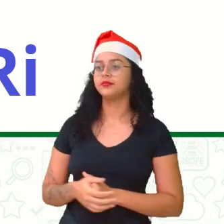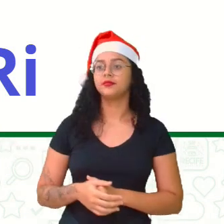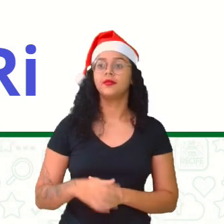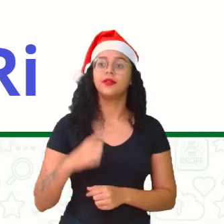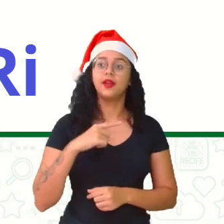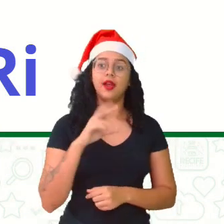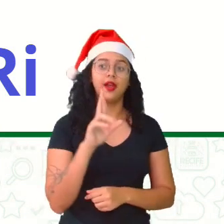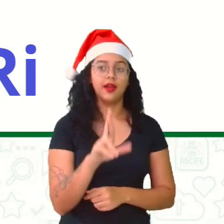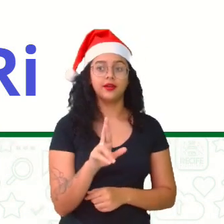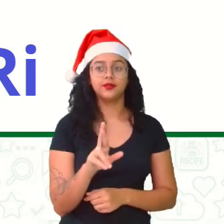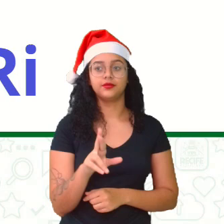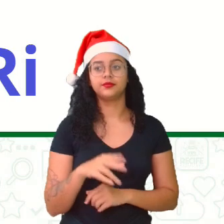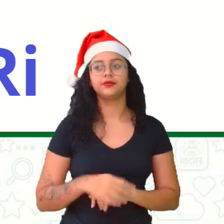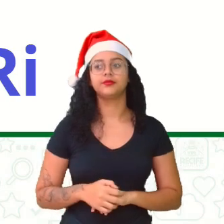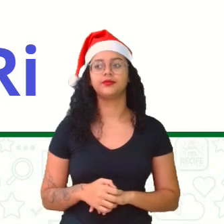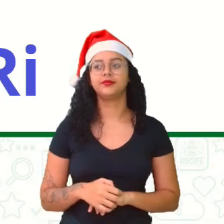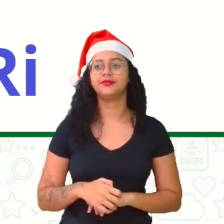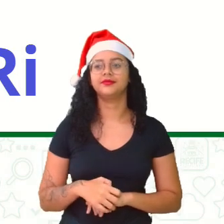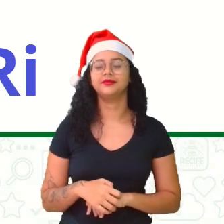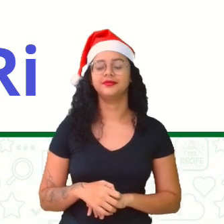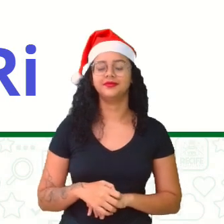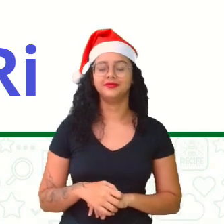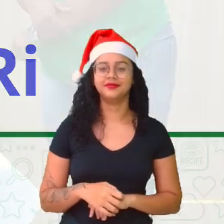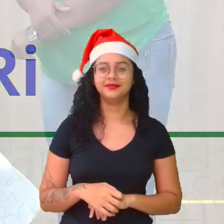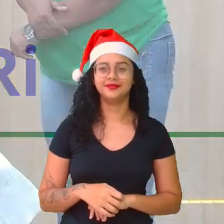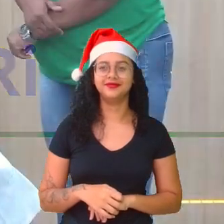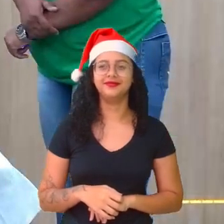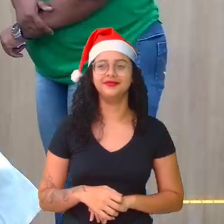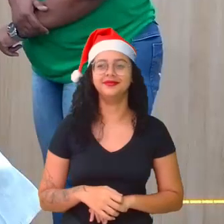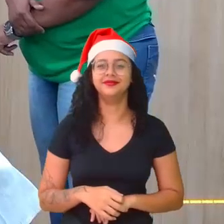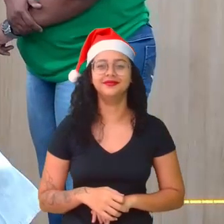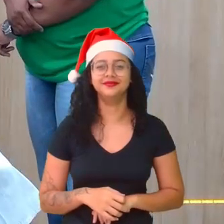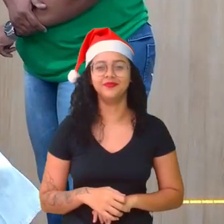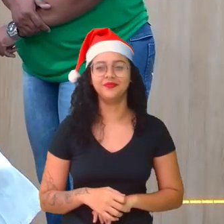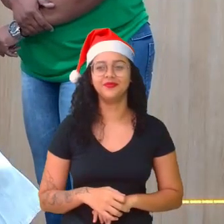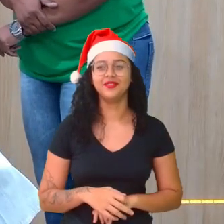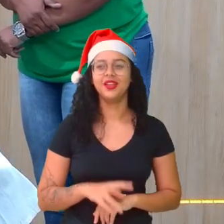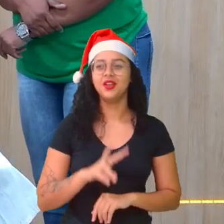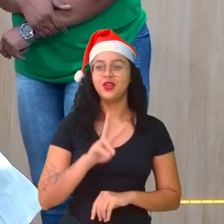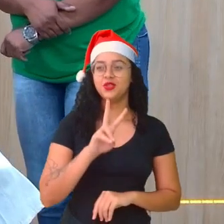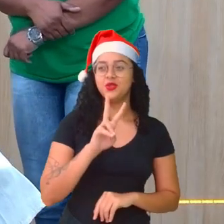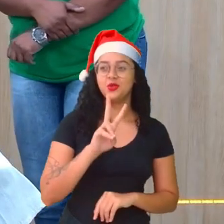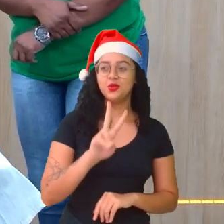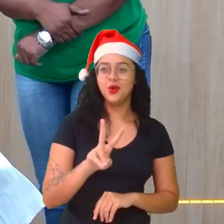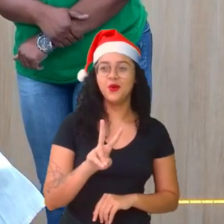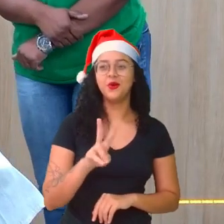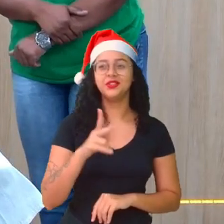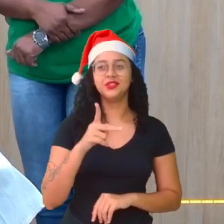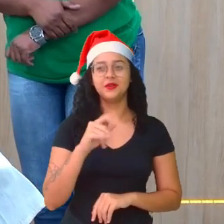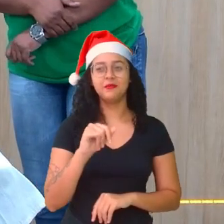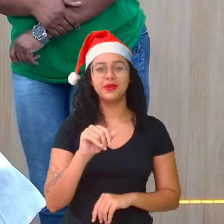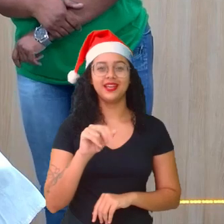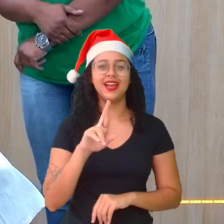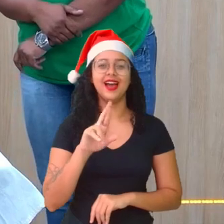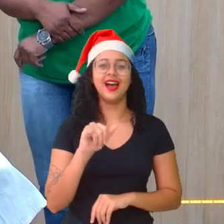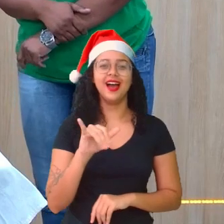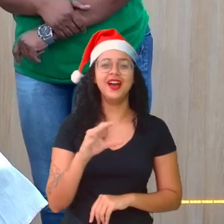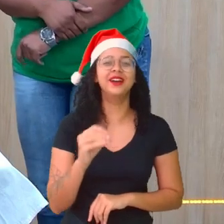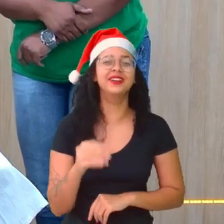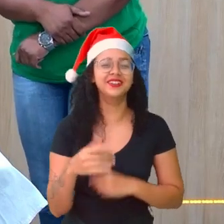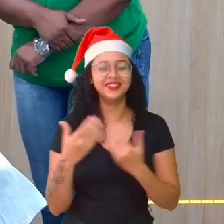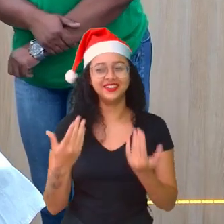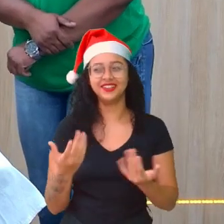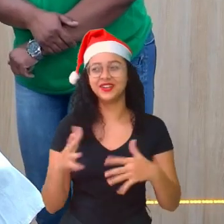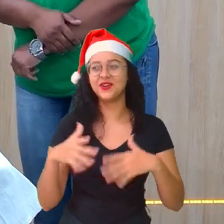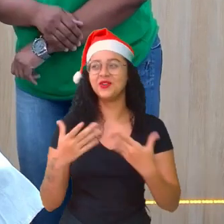R. É 2 pi raios, 2 pi R, né, professora? Não é assim que aprende, não? Não. Não, né, não? Não é, não. Olha, você está com a